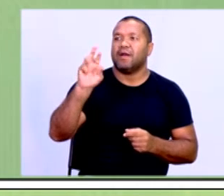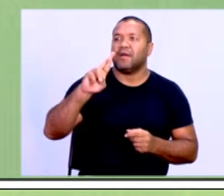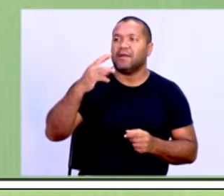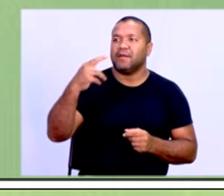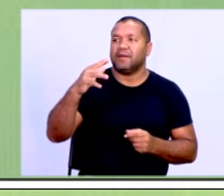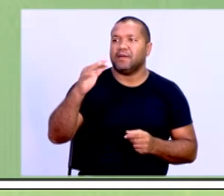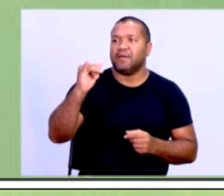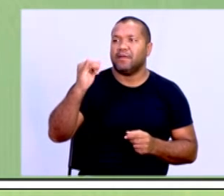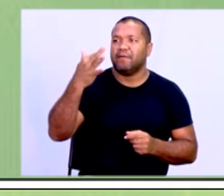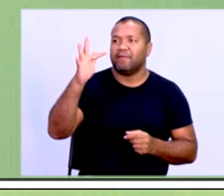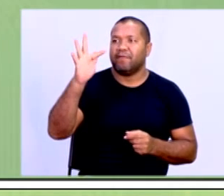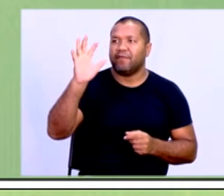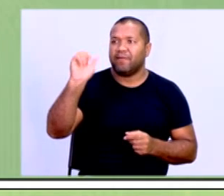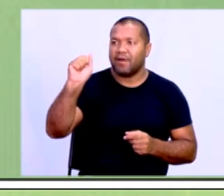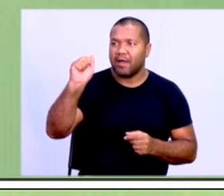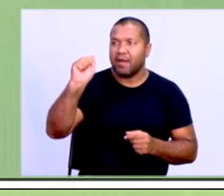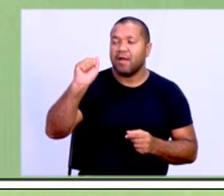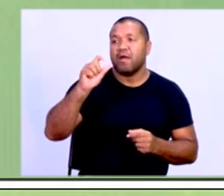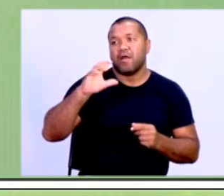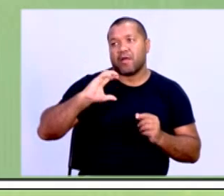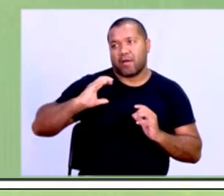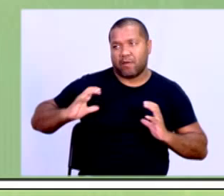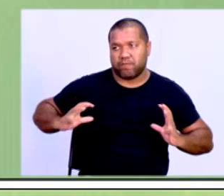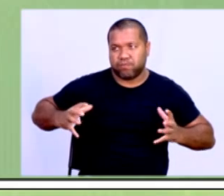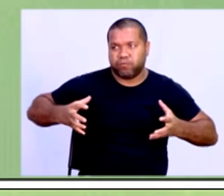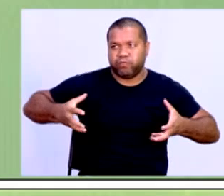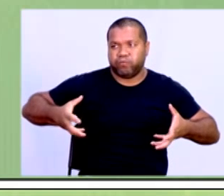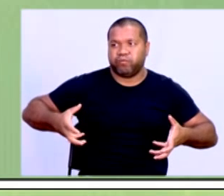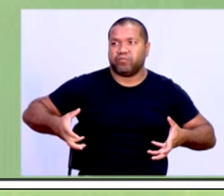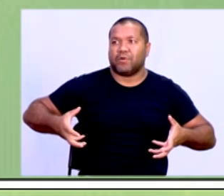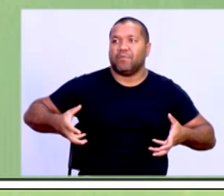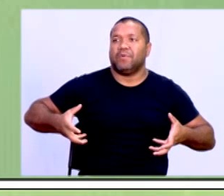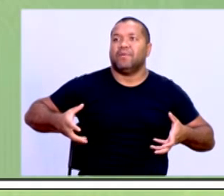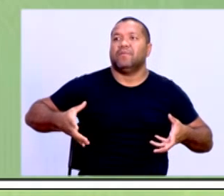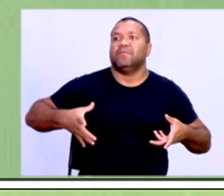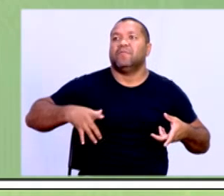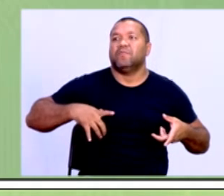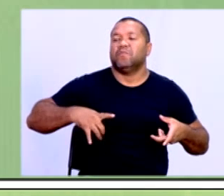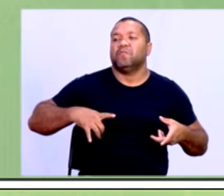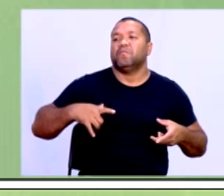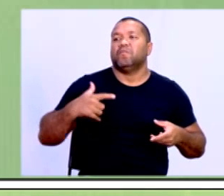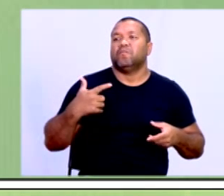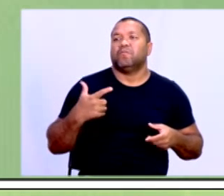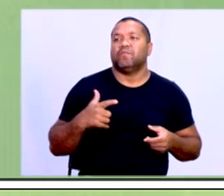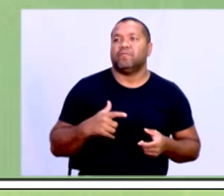tarifa caminhão, tarifa